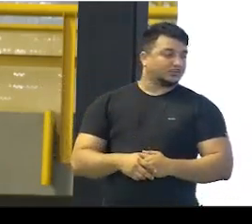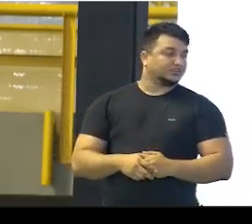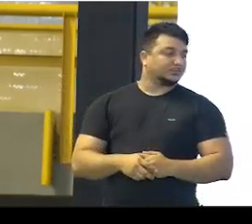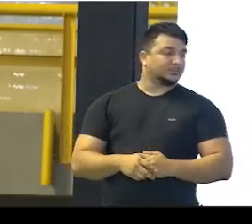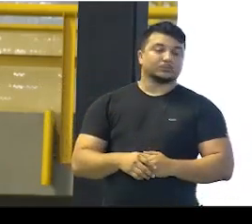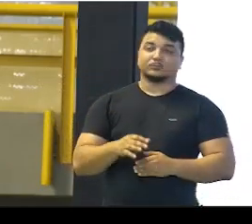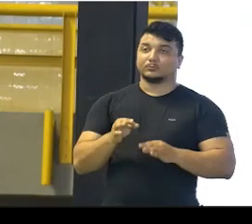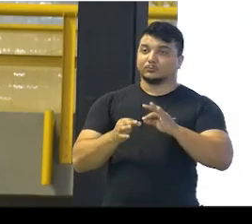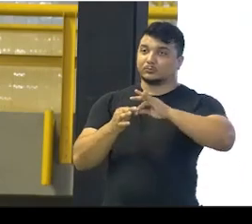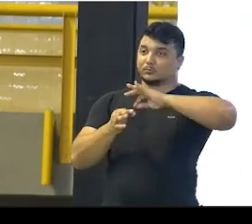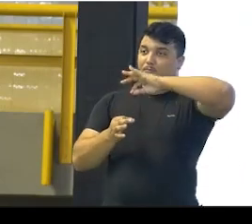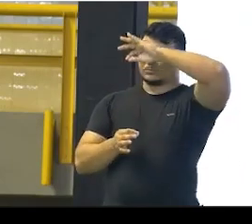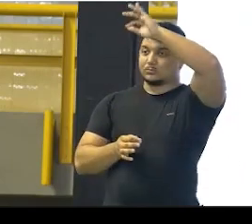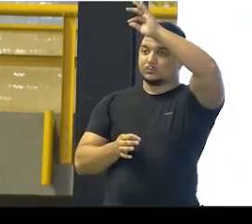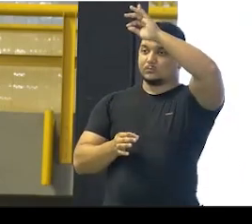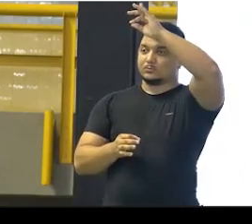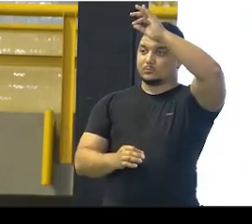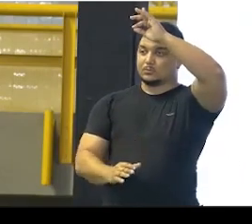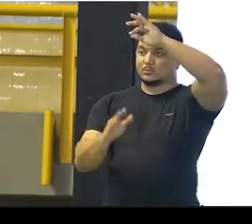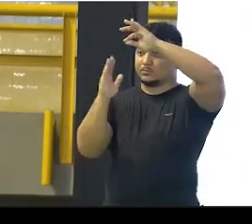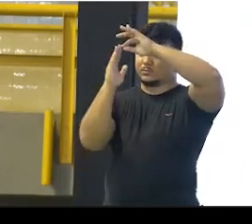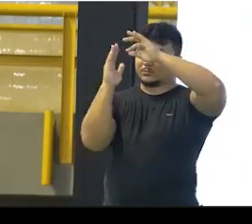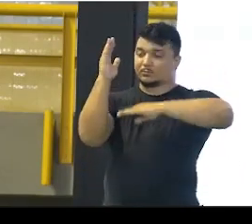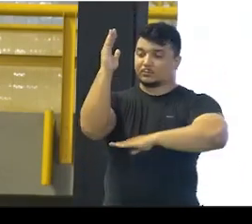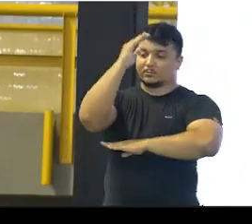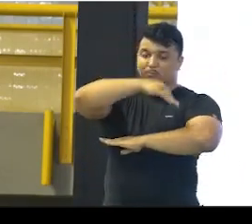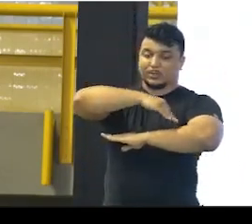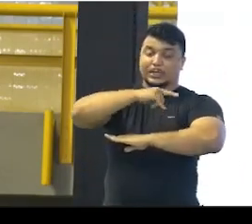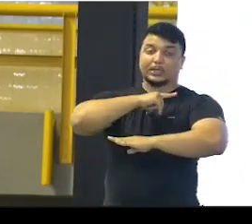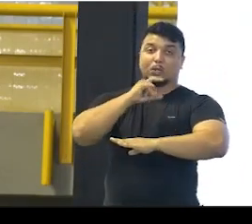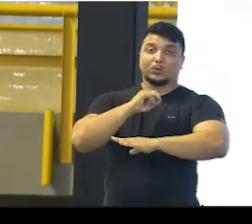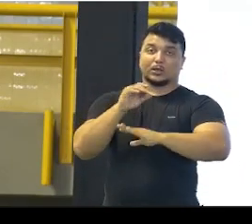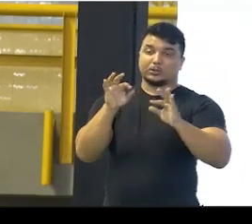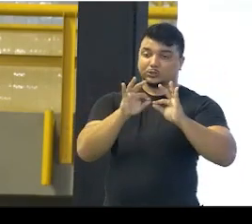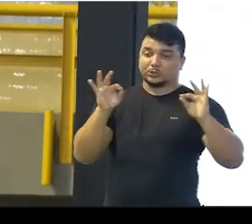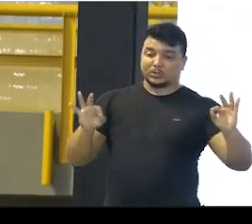restou em pé forma um ângulo reto com o solo.